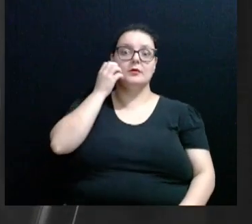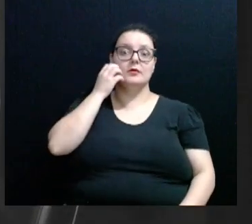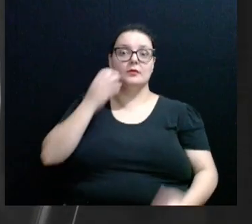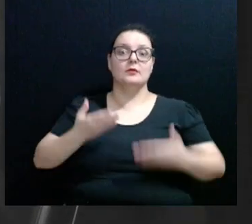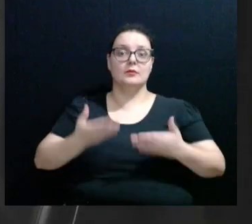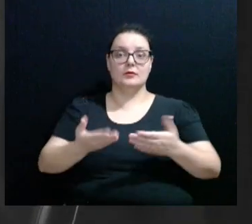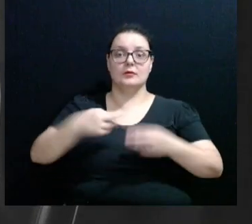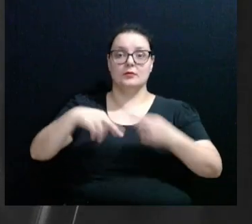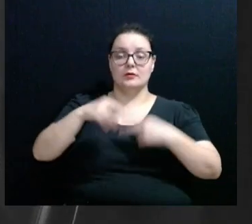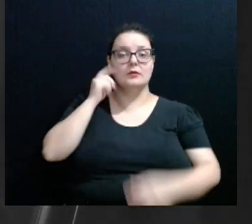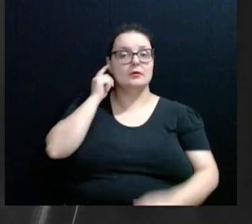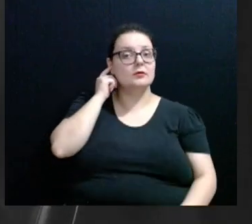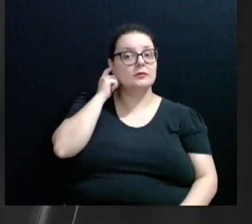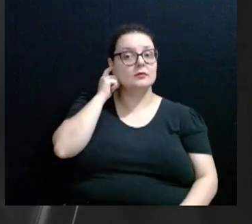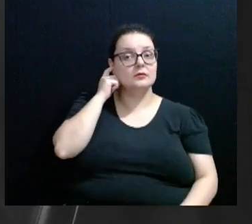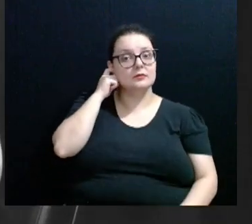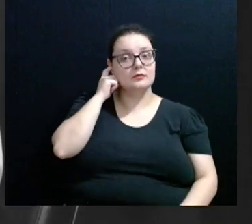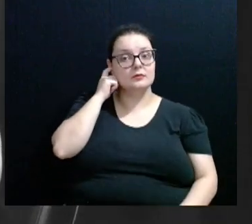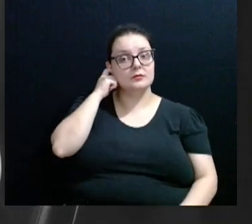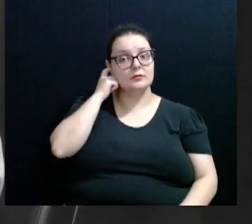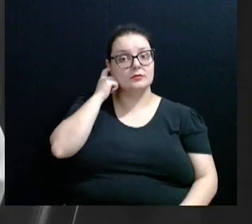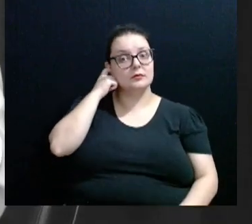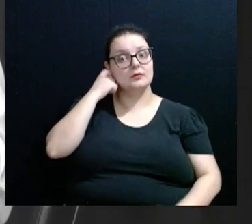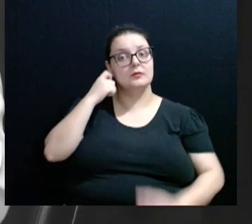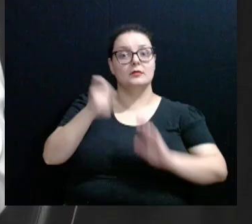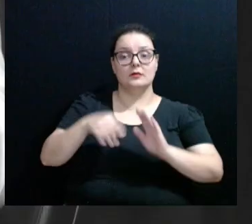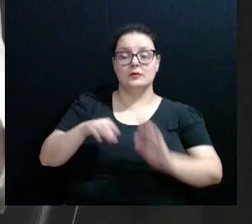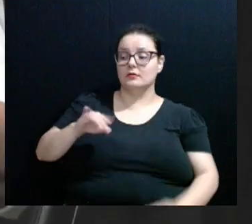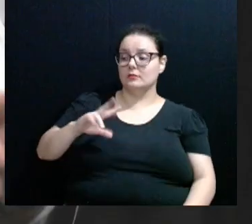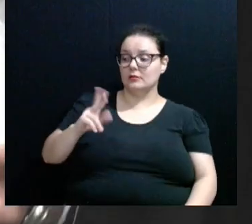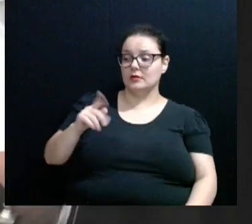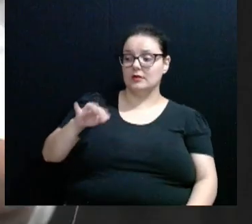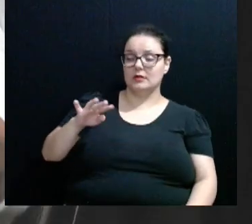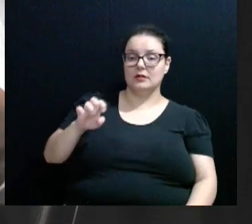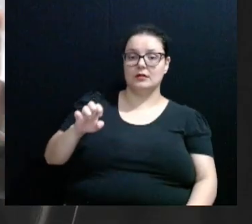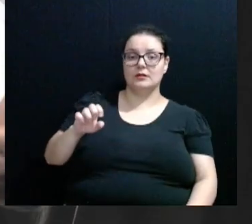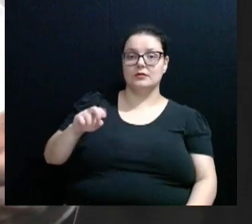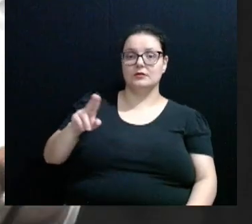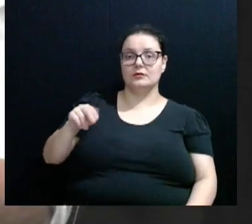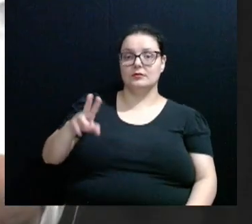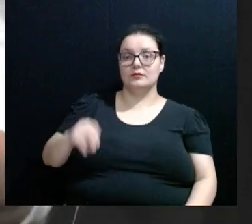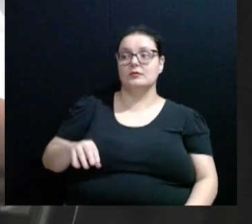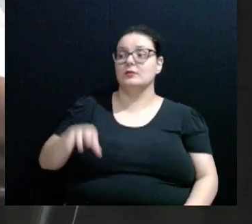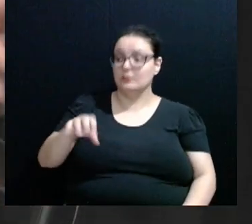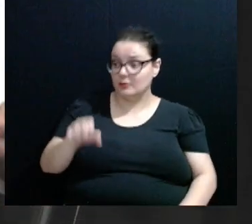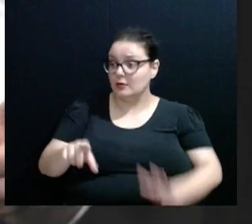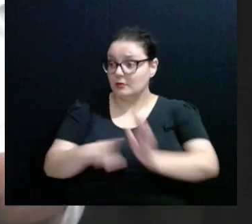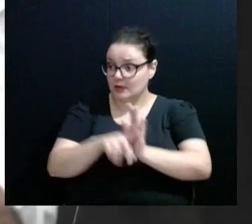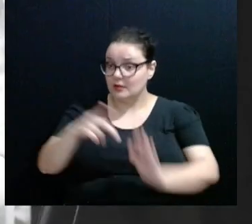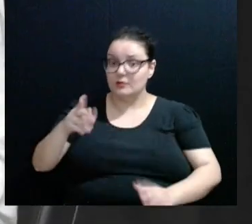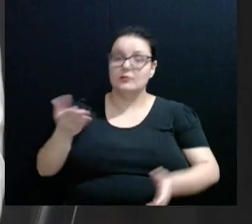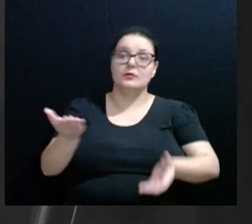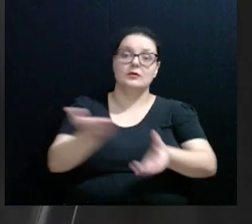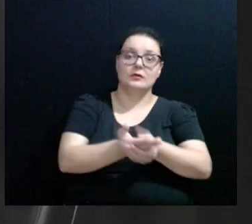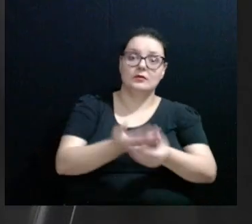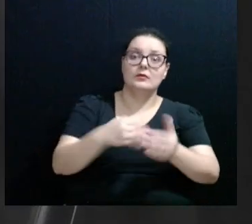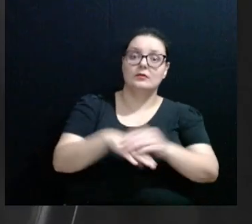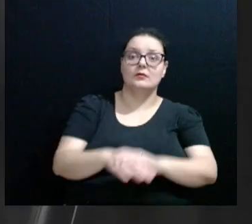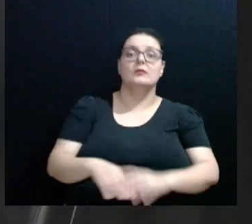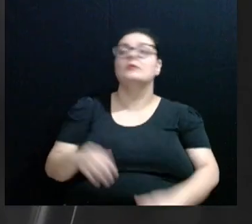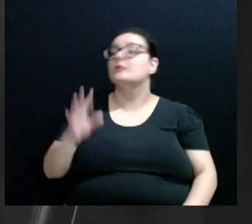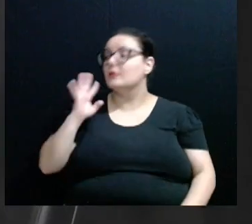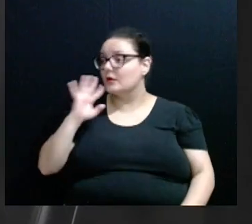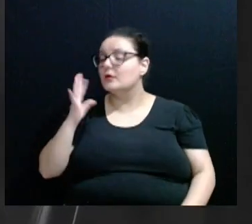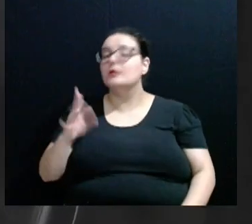questão da validade do bilhete único também, que ele falou, estou pegando uma lei sua que foi arquivada. Eu falei, pô, é legal, é